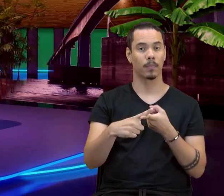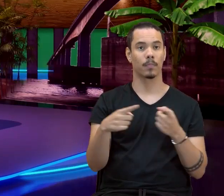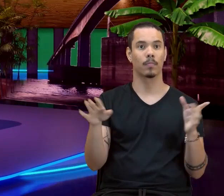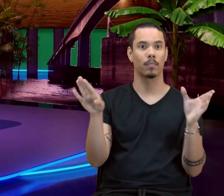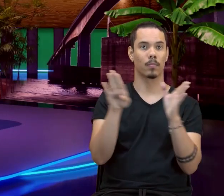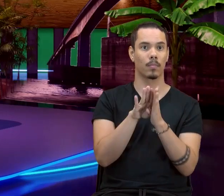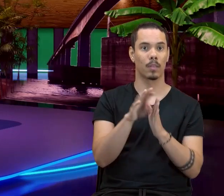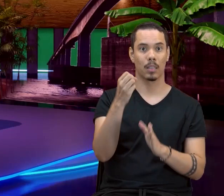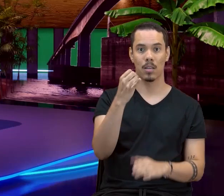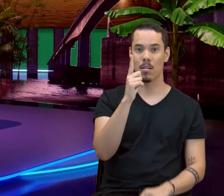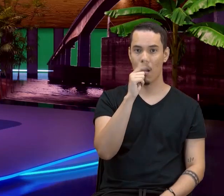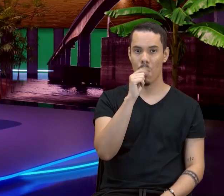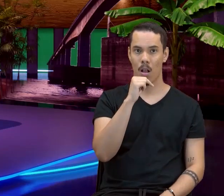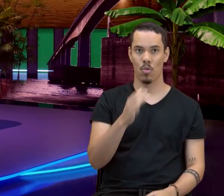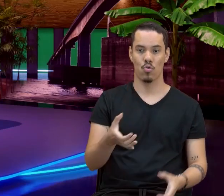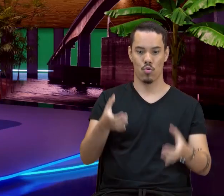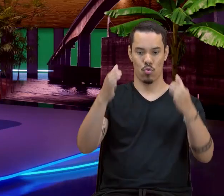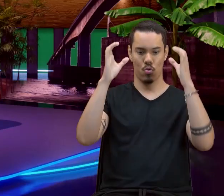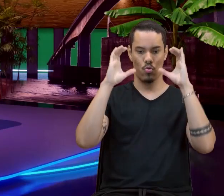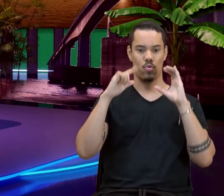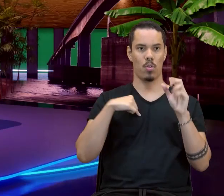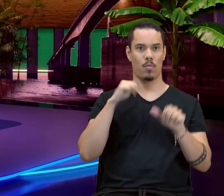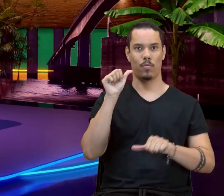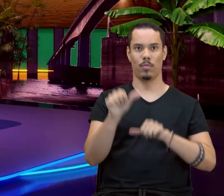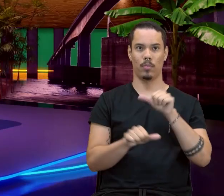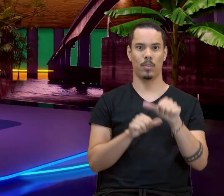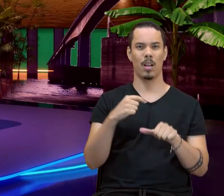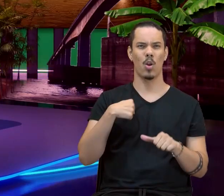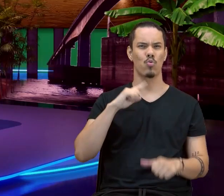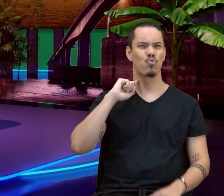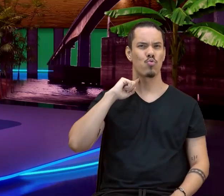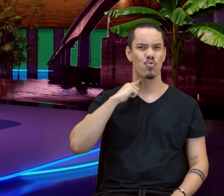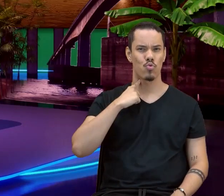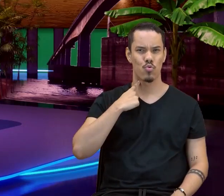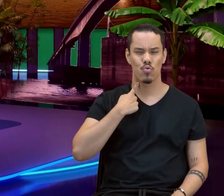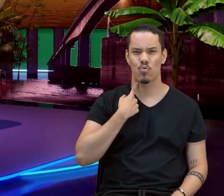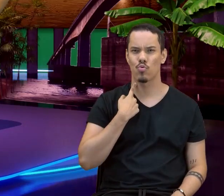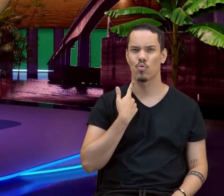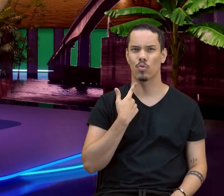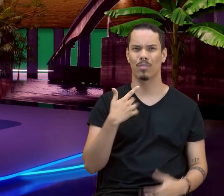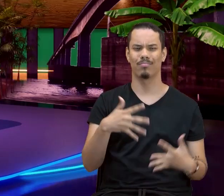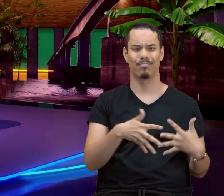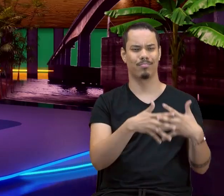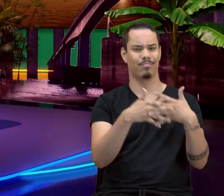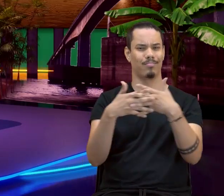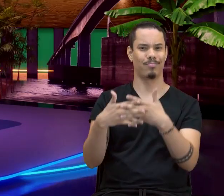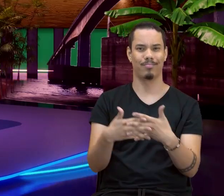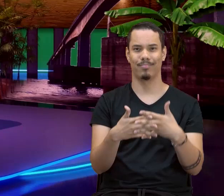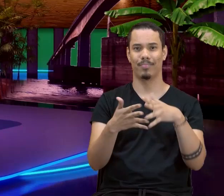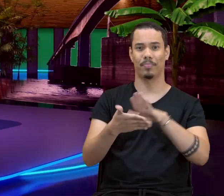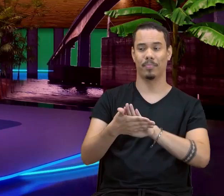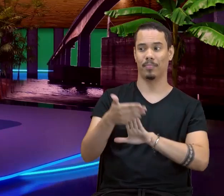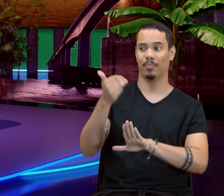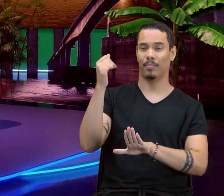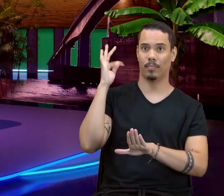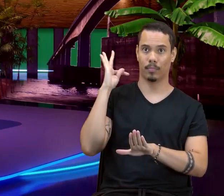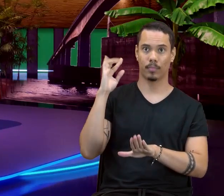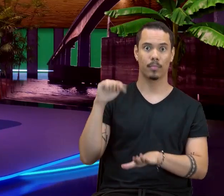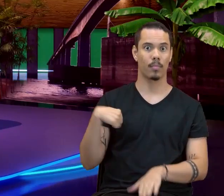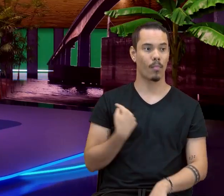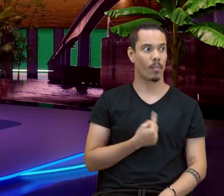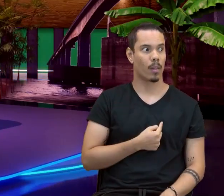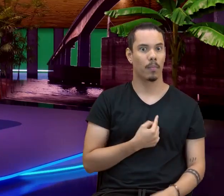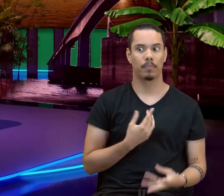pessoal? uma água em mim, eu virava um cimento. É pau de arara? Pau de arara? Não, era caminhão, bolé de caminhão, e a gente ia... Mano, e